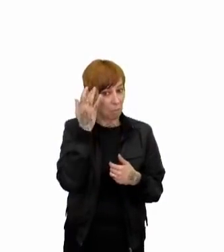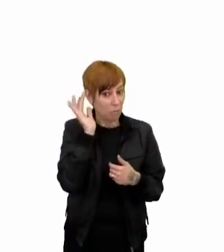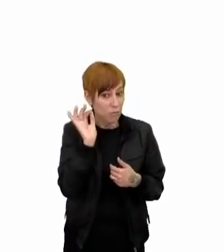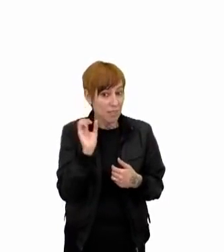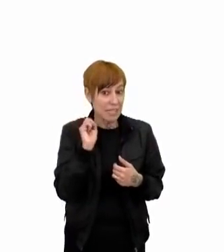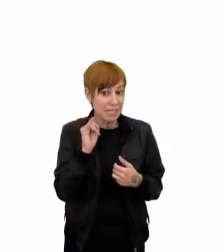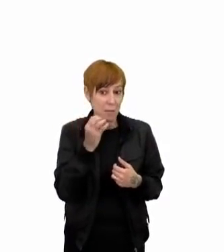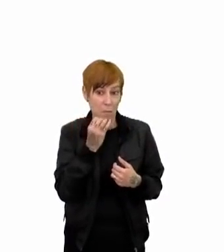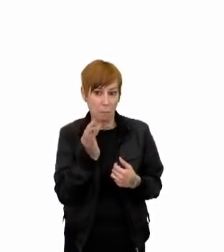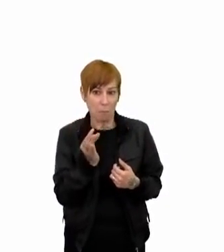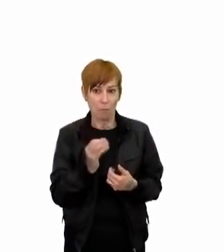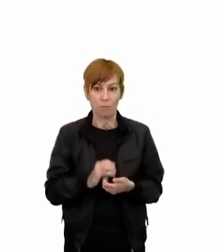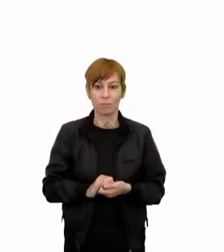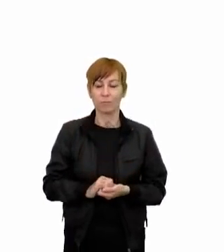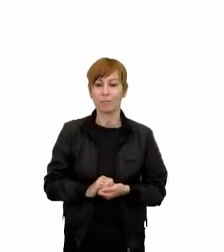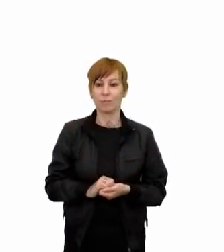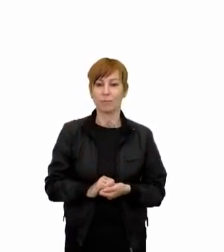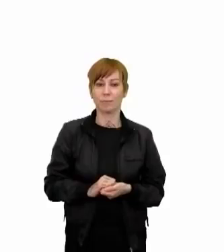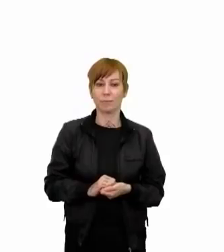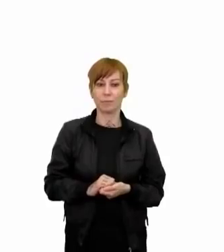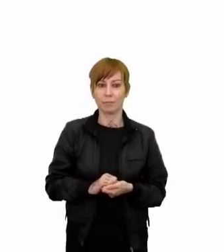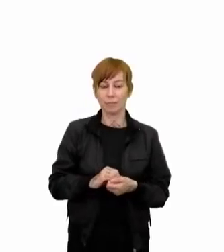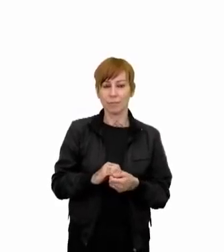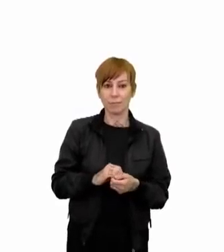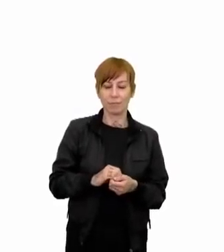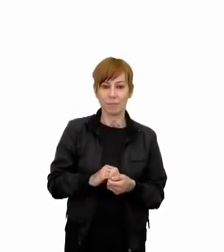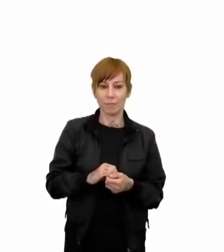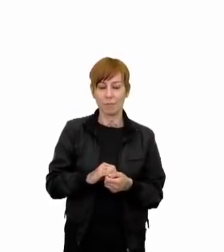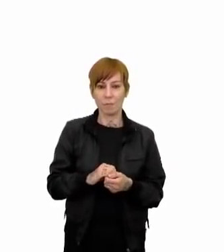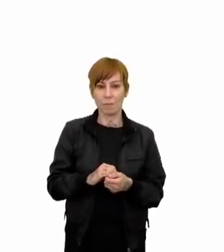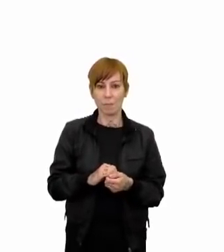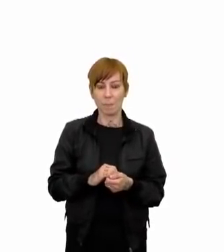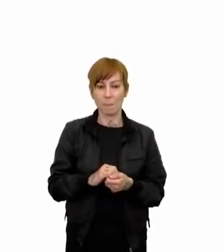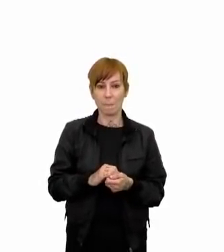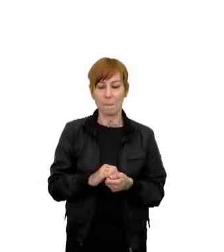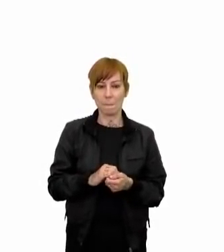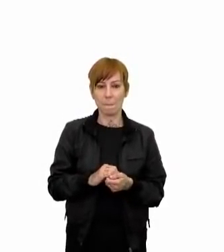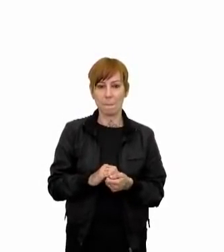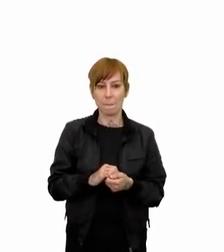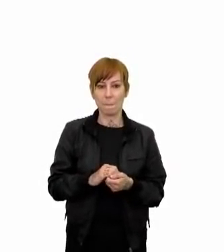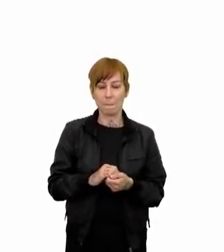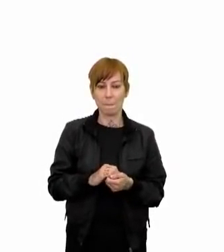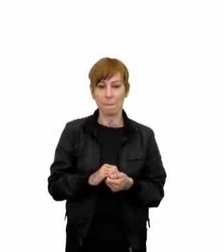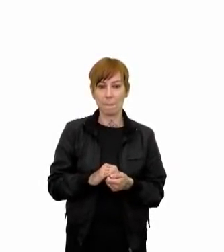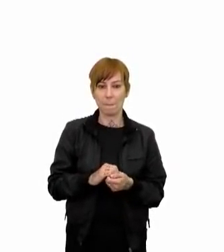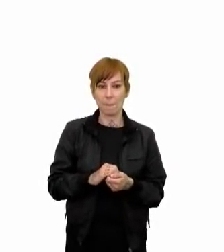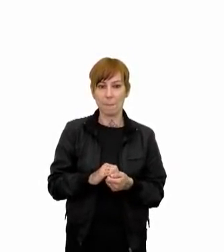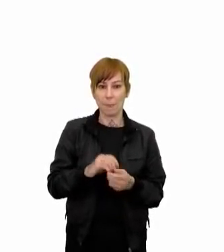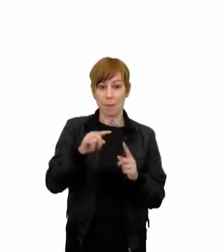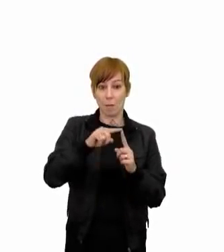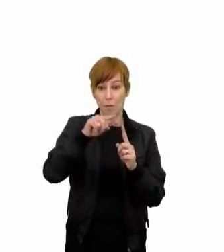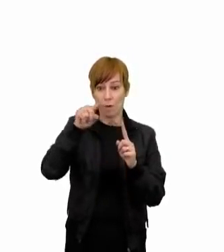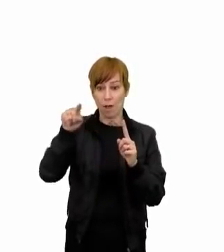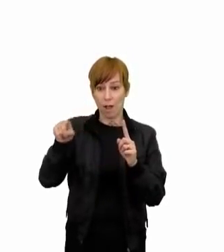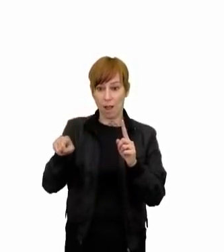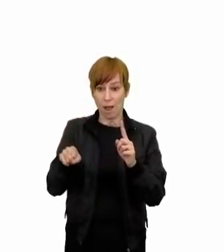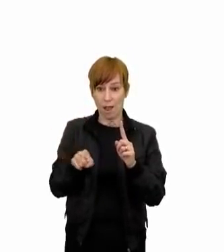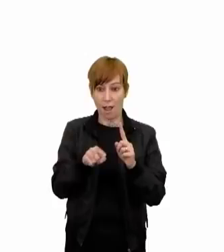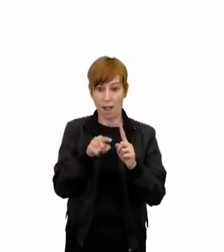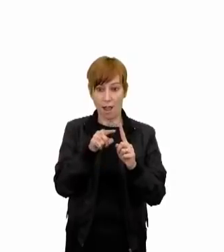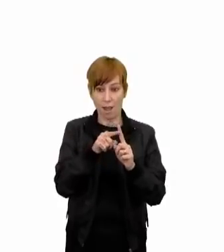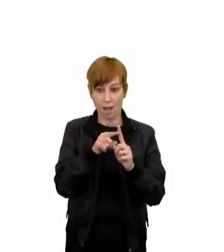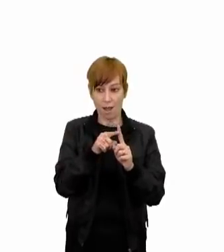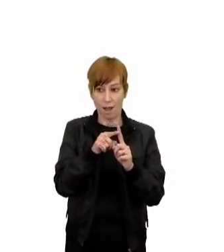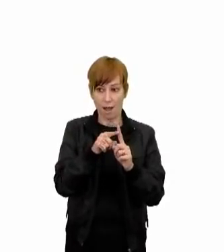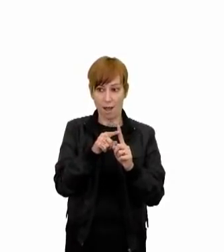falando? Ó, ele tem um raio de tamanho 5, vou colocar esse tamanho aqui. E aí ele fez um terreno aí circular aqui, tá